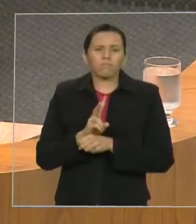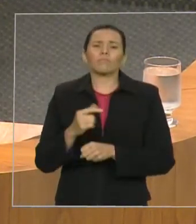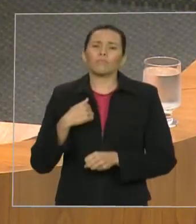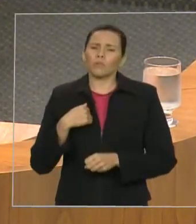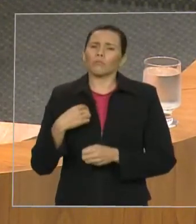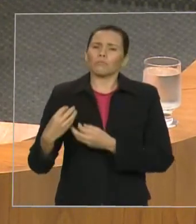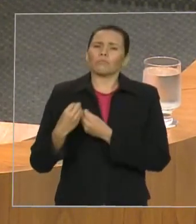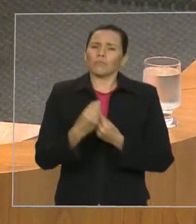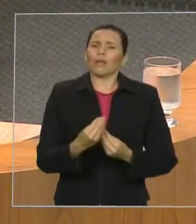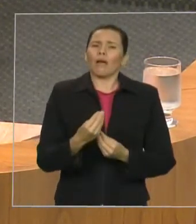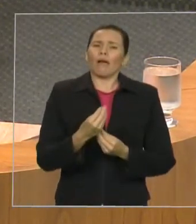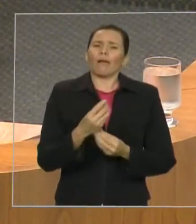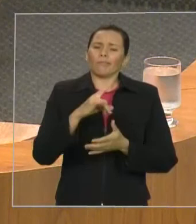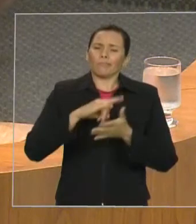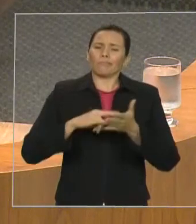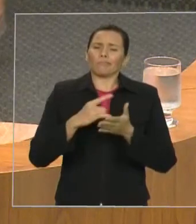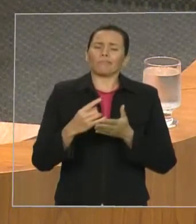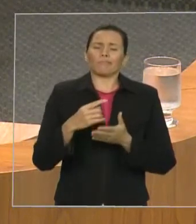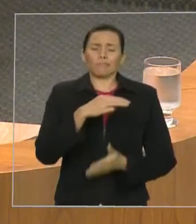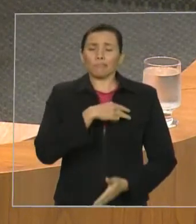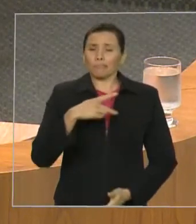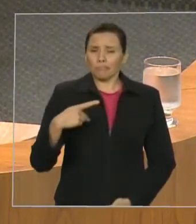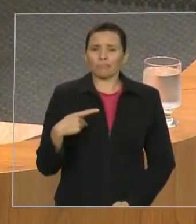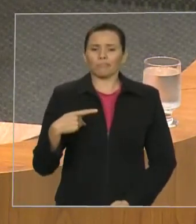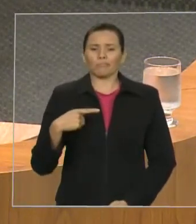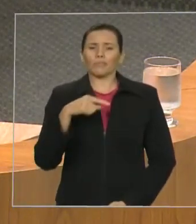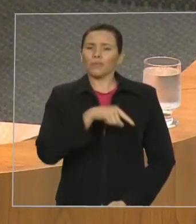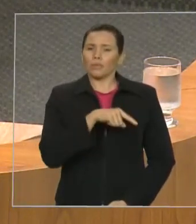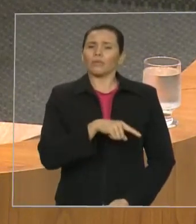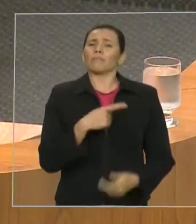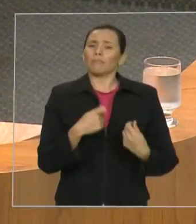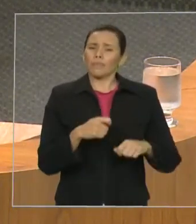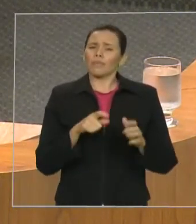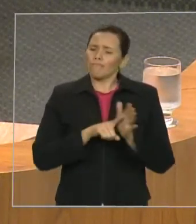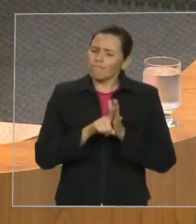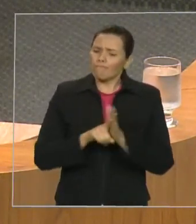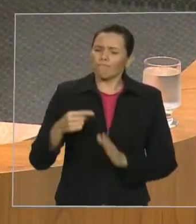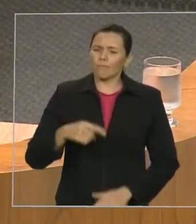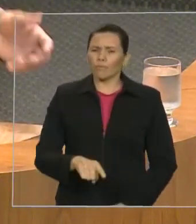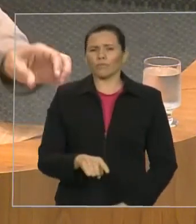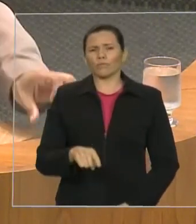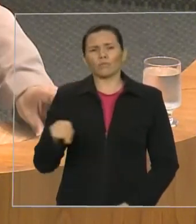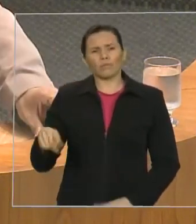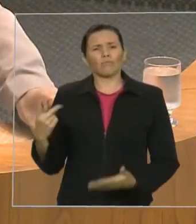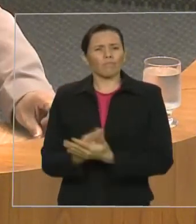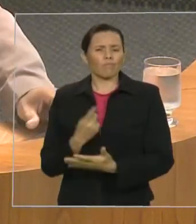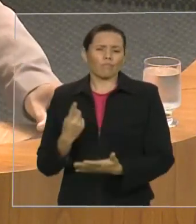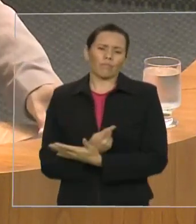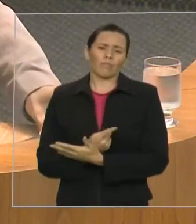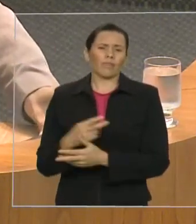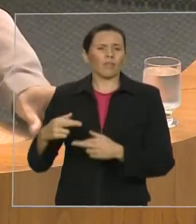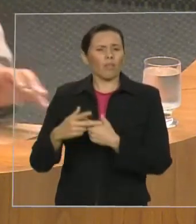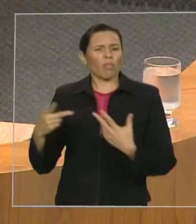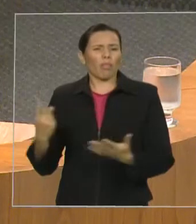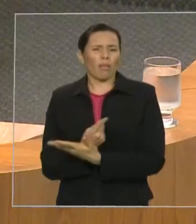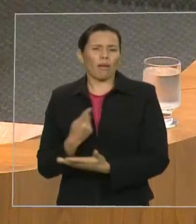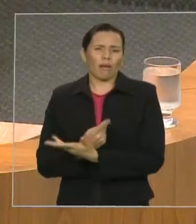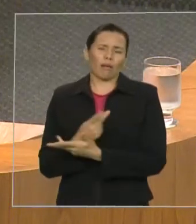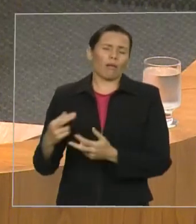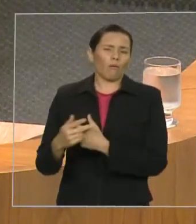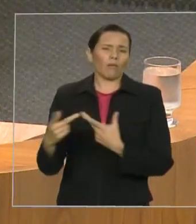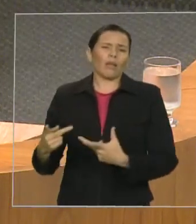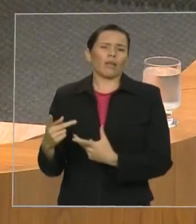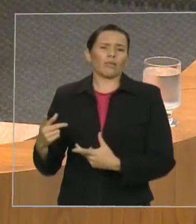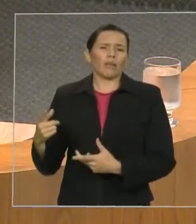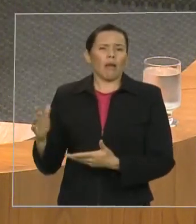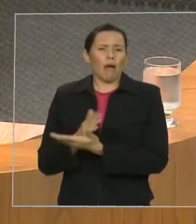que também possa se posicionar diante dessa imoralidade, dessa aberração e dessas farras de promoções na